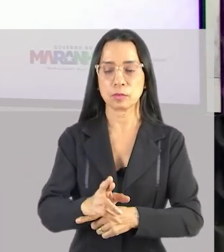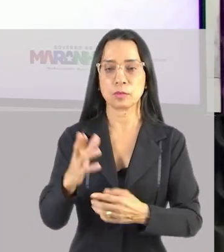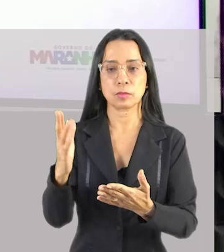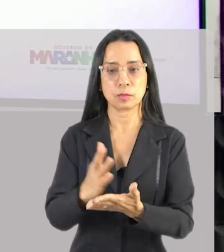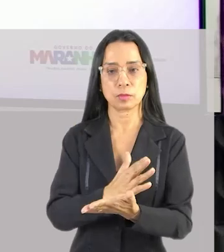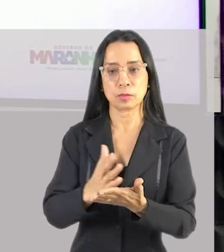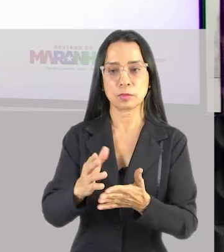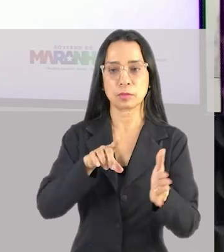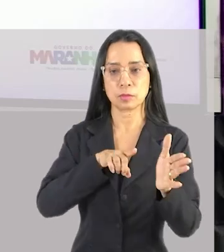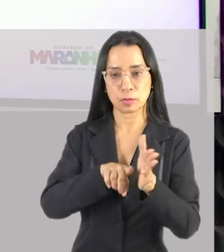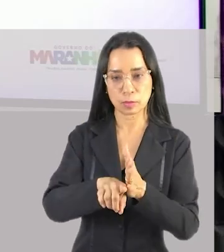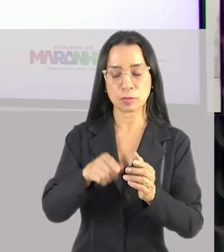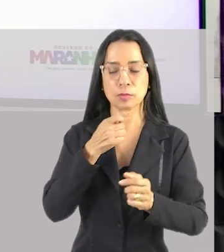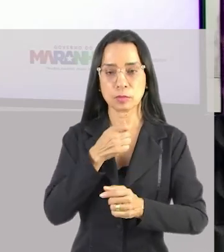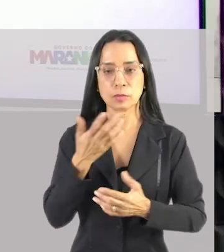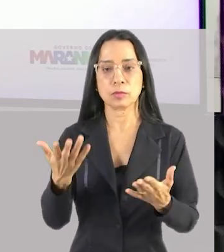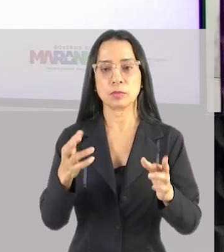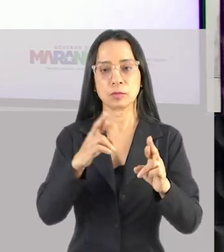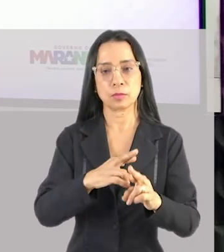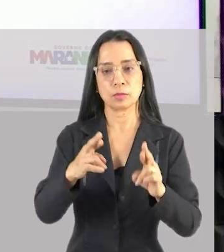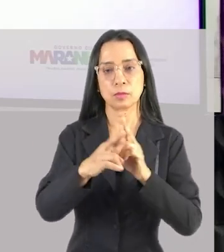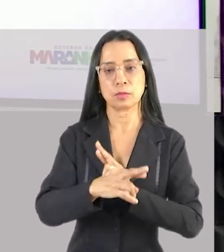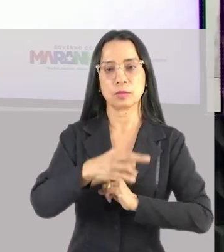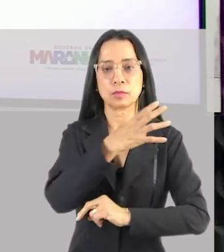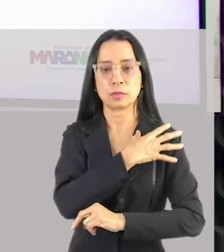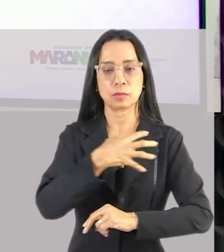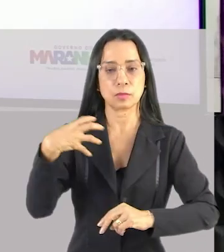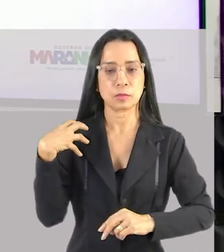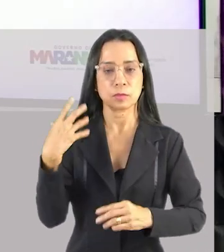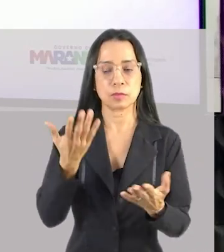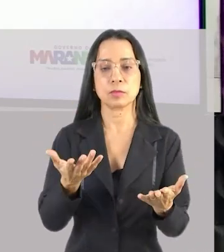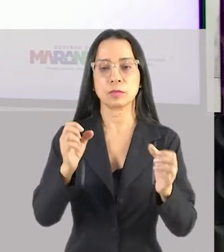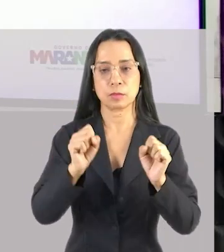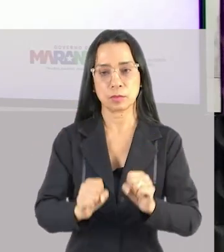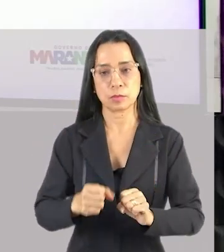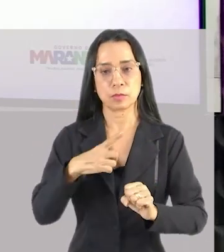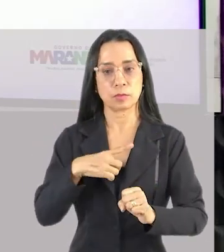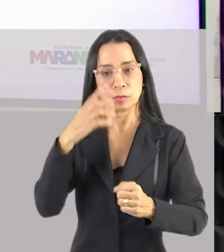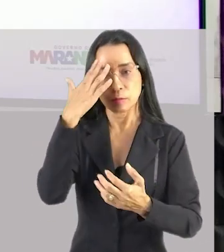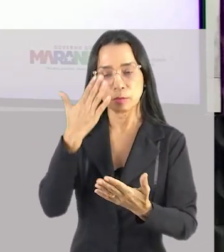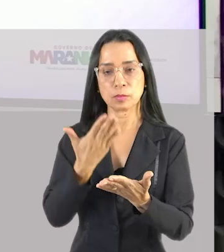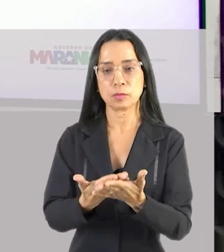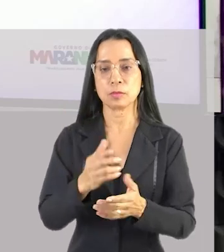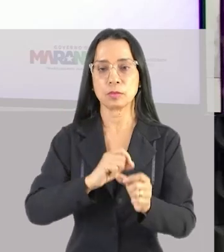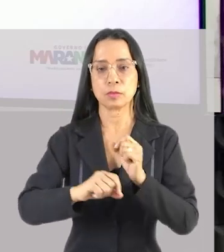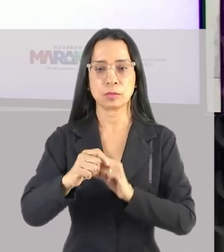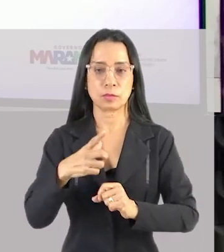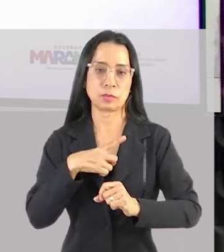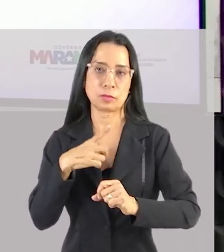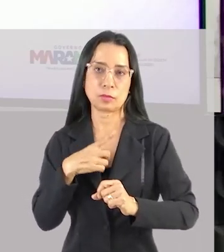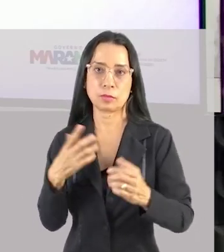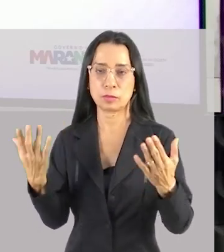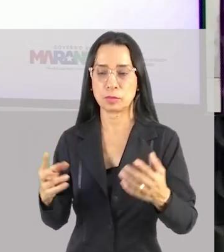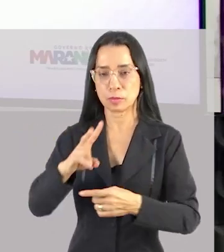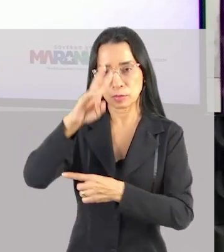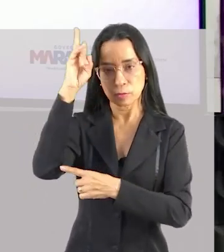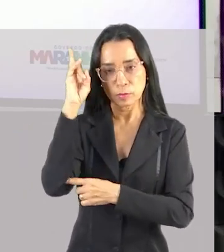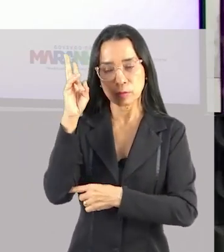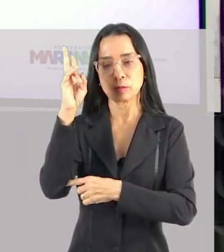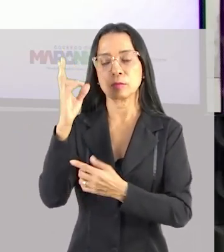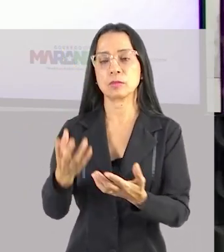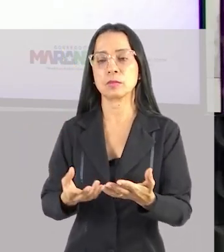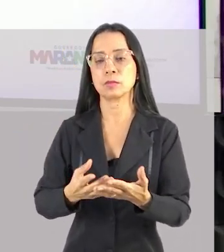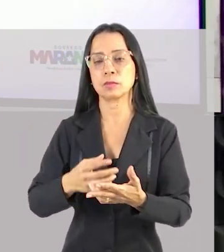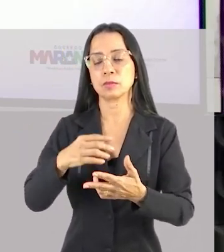de algumas questões ainda sobre o Aristóteles, que vocês podem ter certeza que vai cair no vestibular tanto